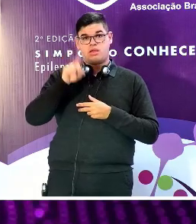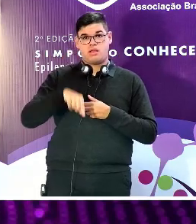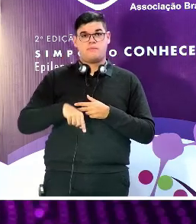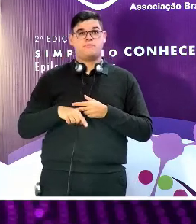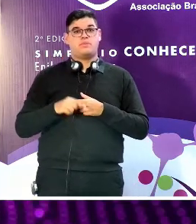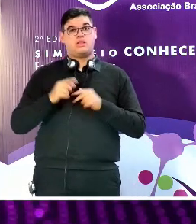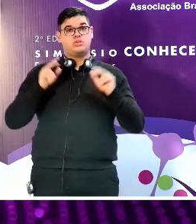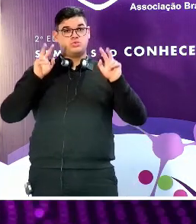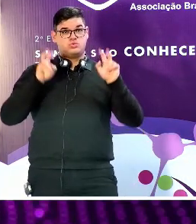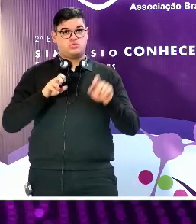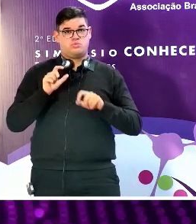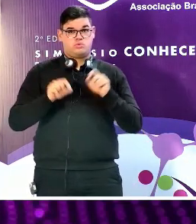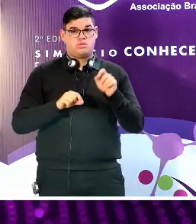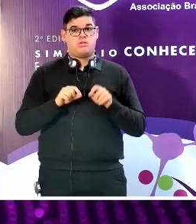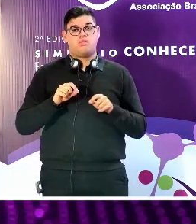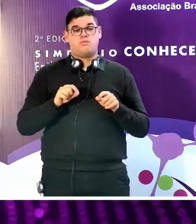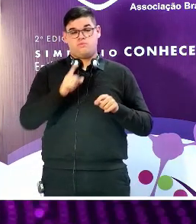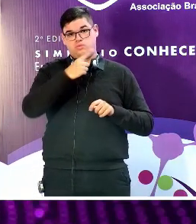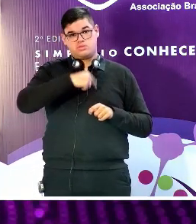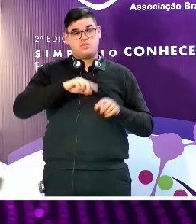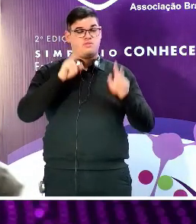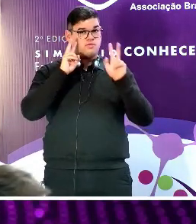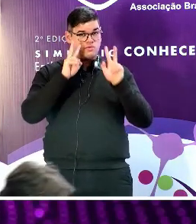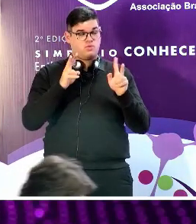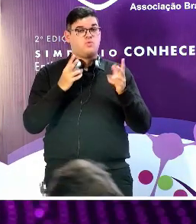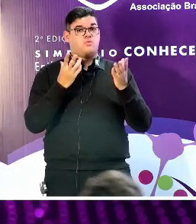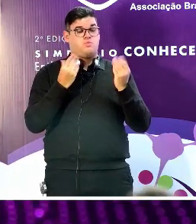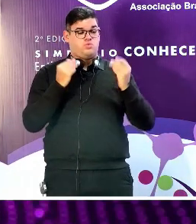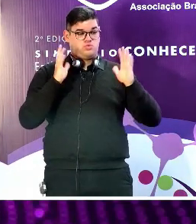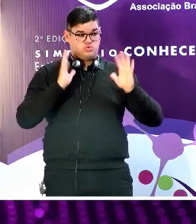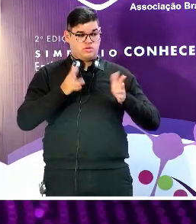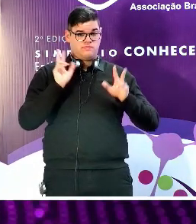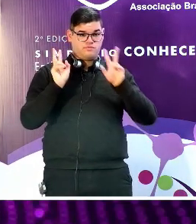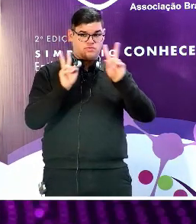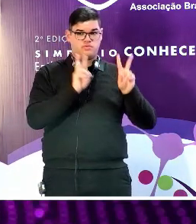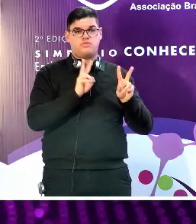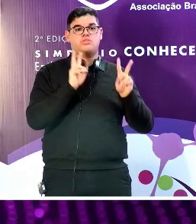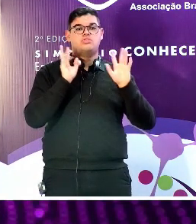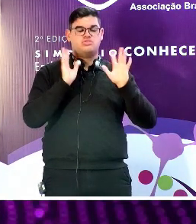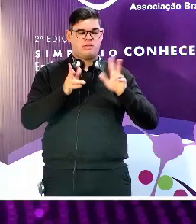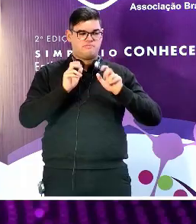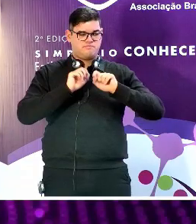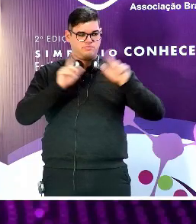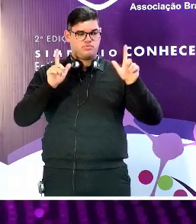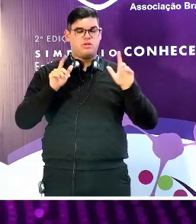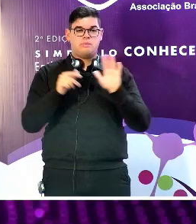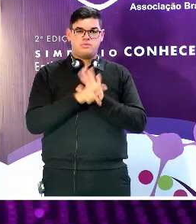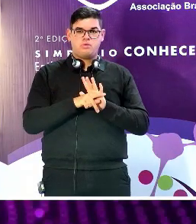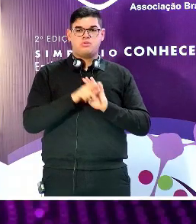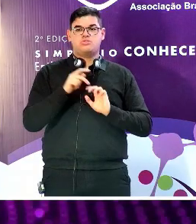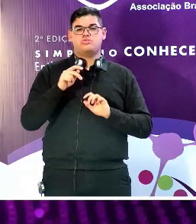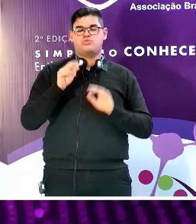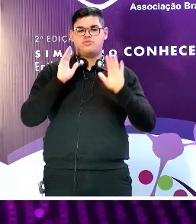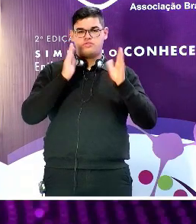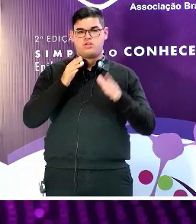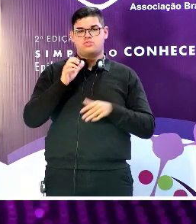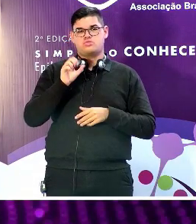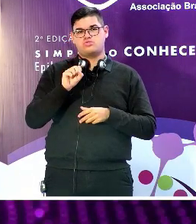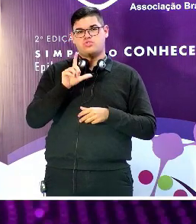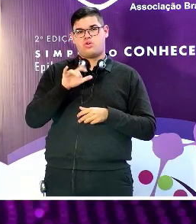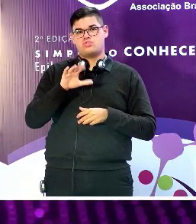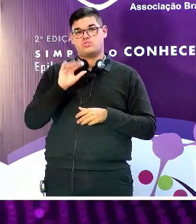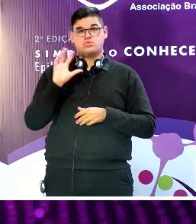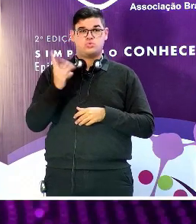naqueles alvos, que vocês viram bastante aqui, canais iônicos para sódio, e todos os resultados